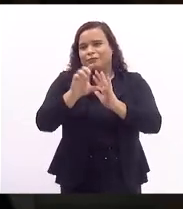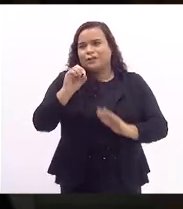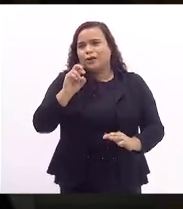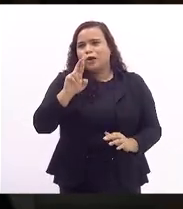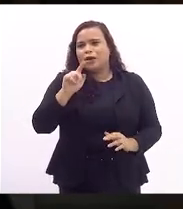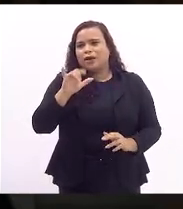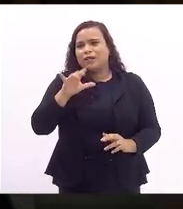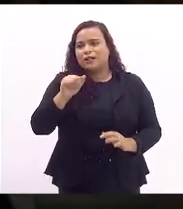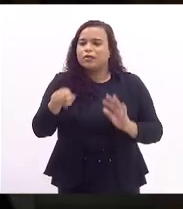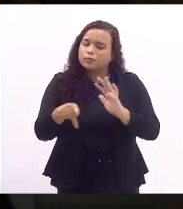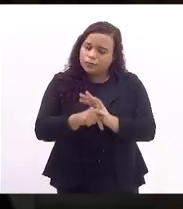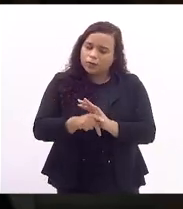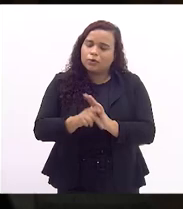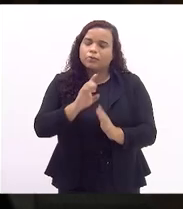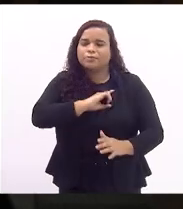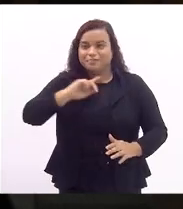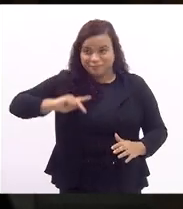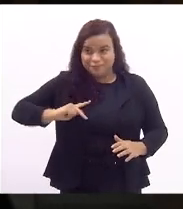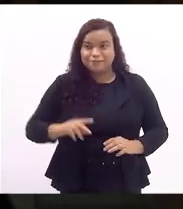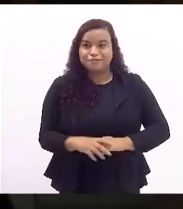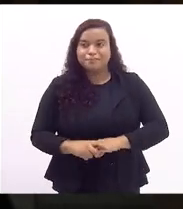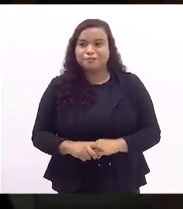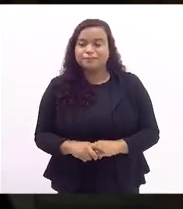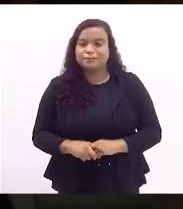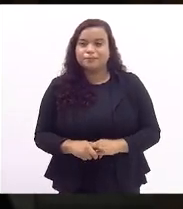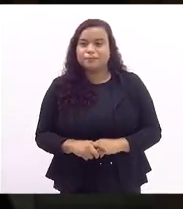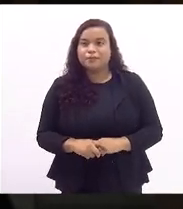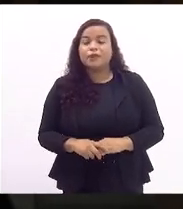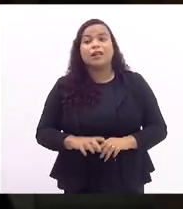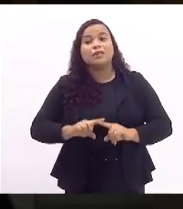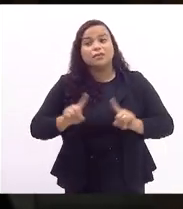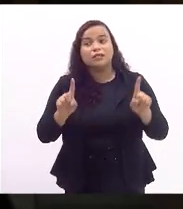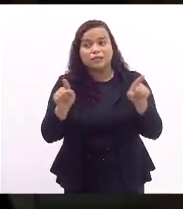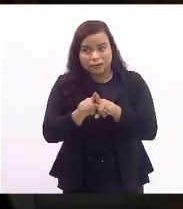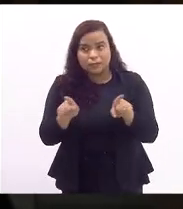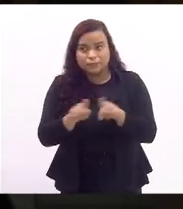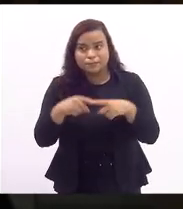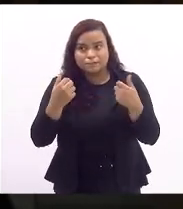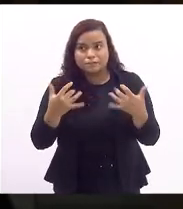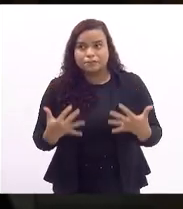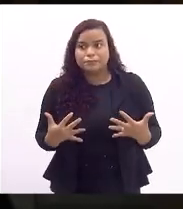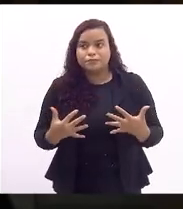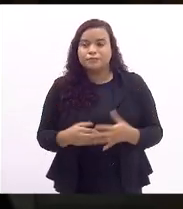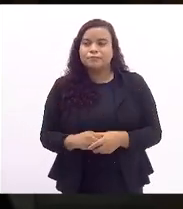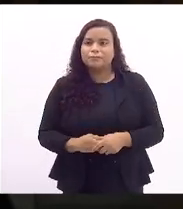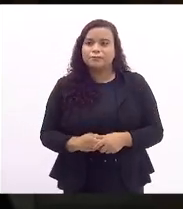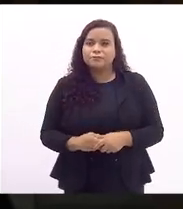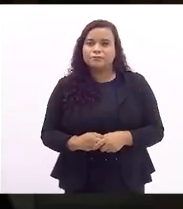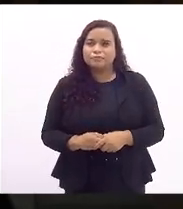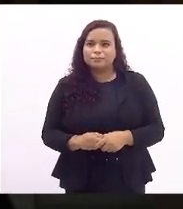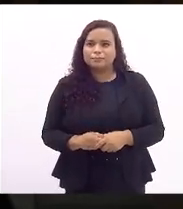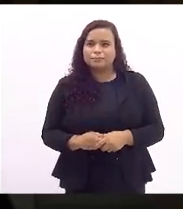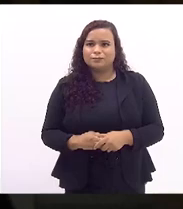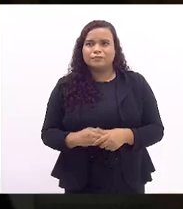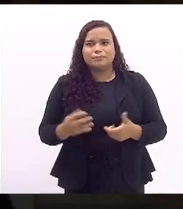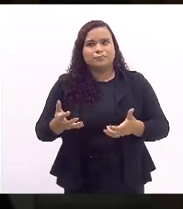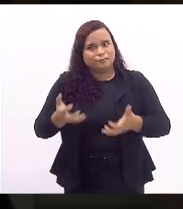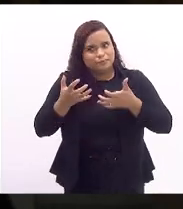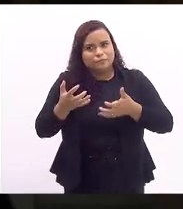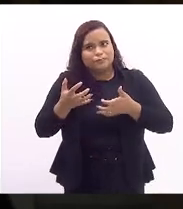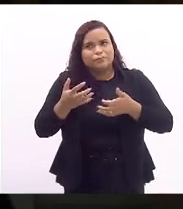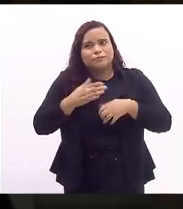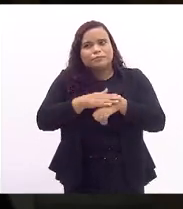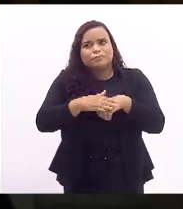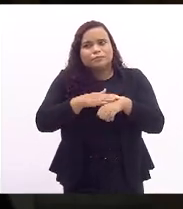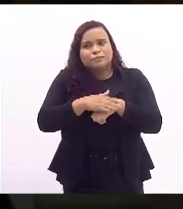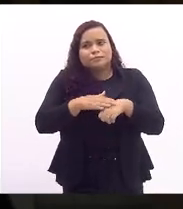lei orgânica da Defensoria Pública já ao mesmo tempo eu queria cogitar